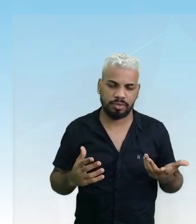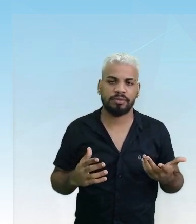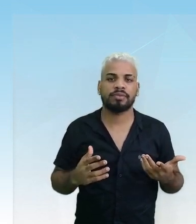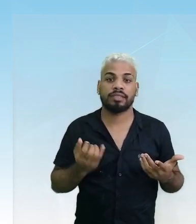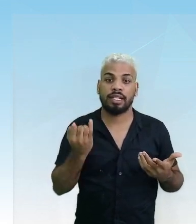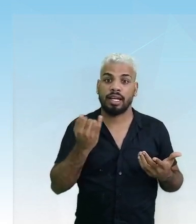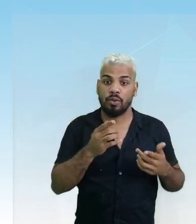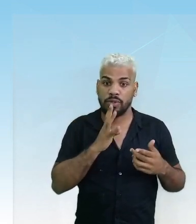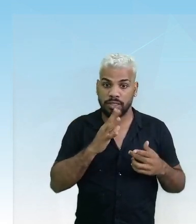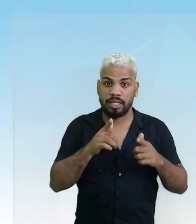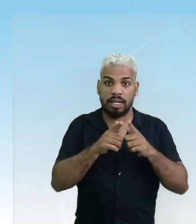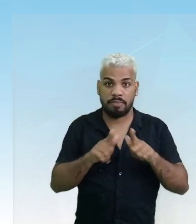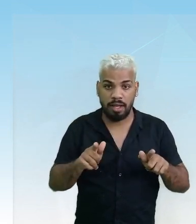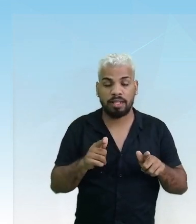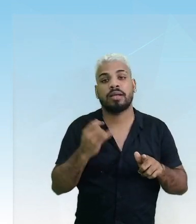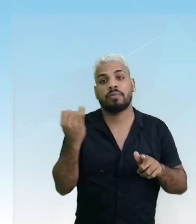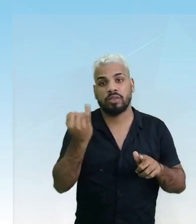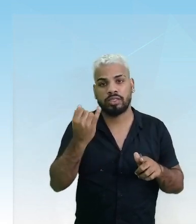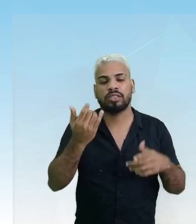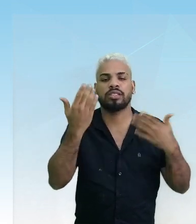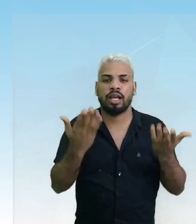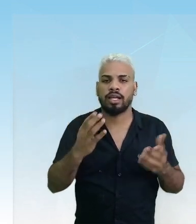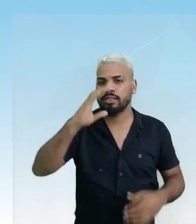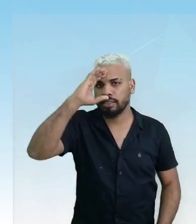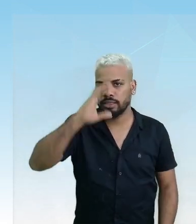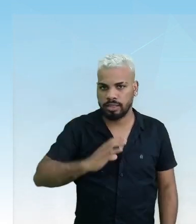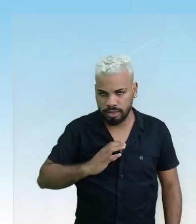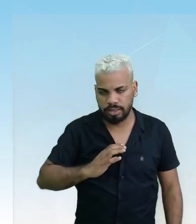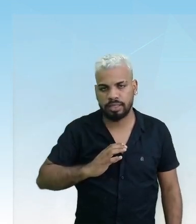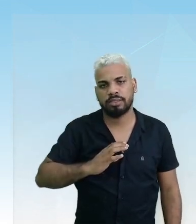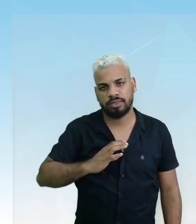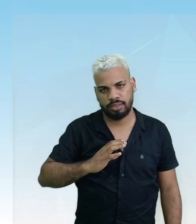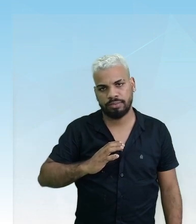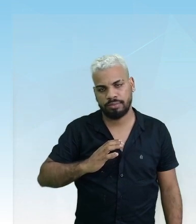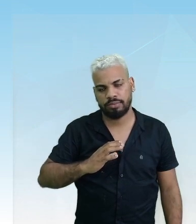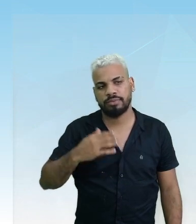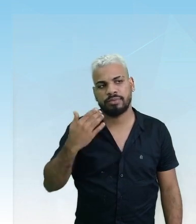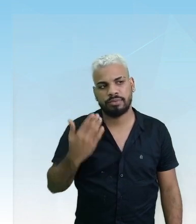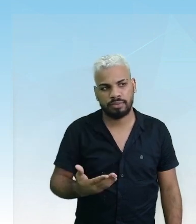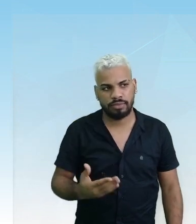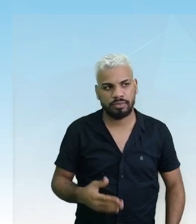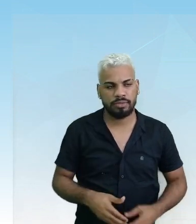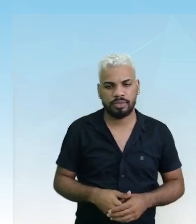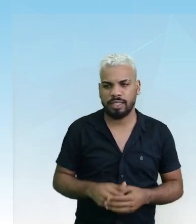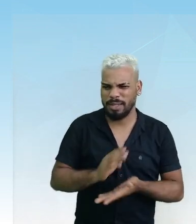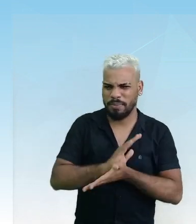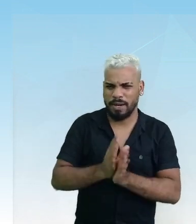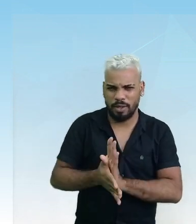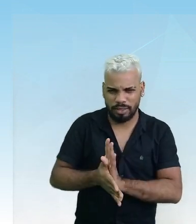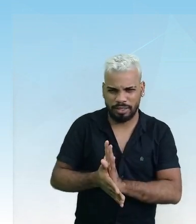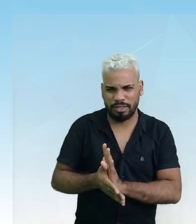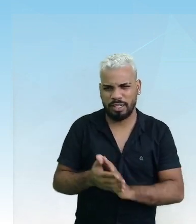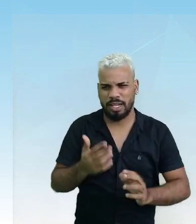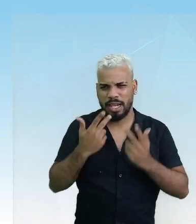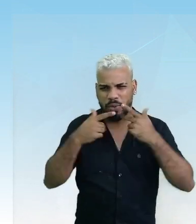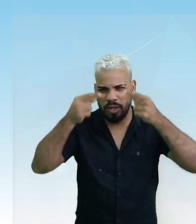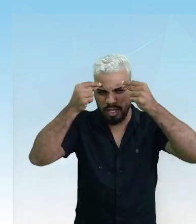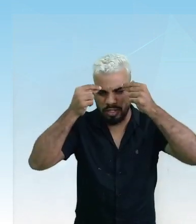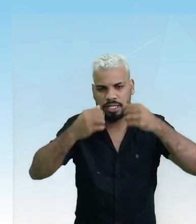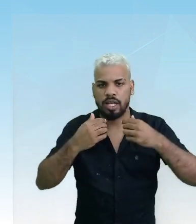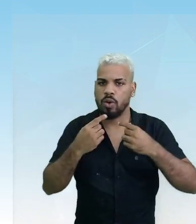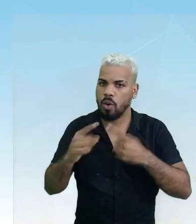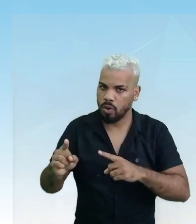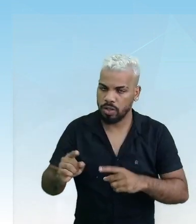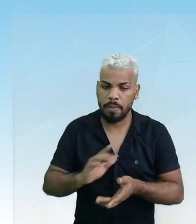a importância dela por uma questão de cidadania e contra essa questão do preconceito linguístico. O que